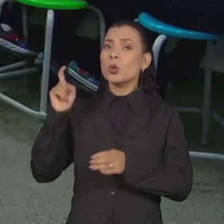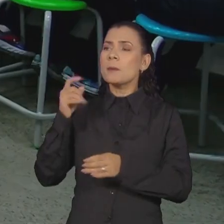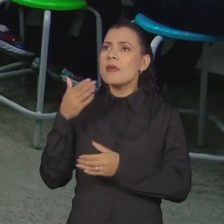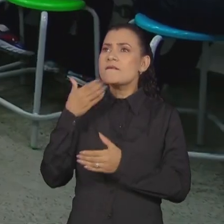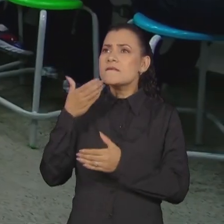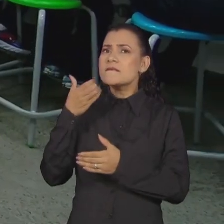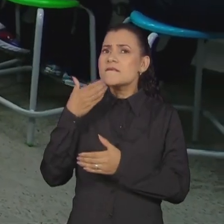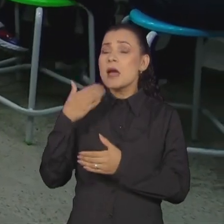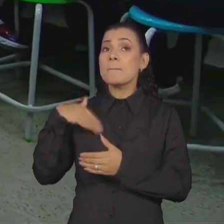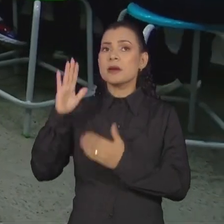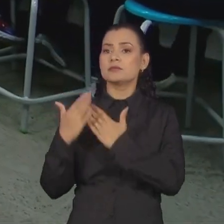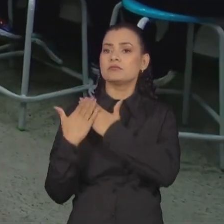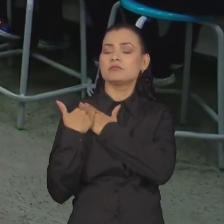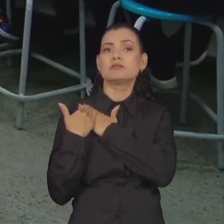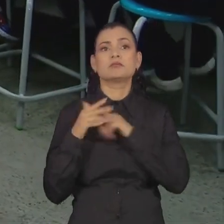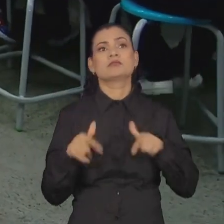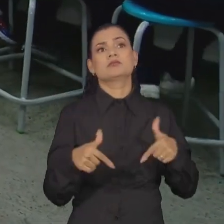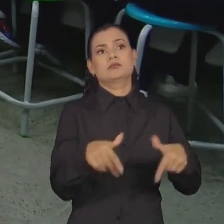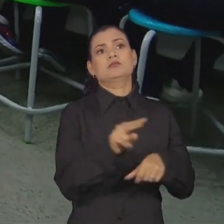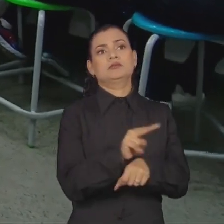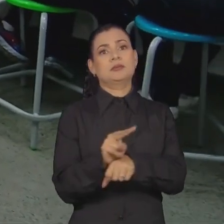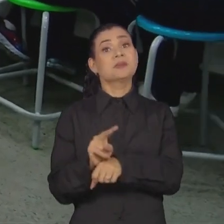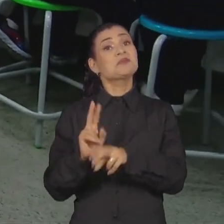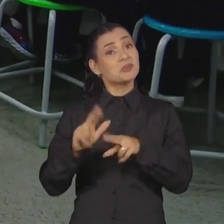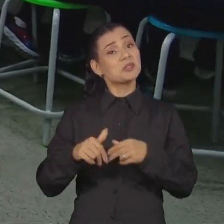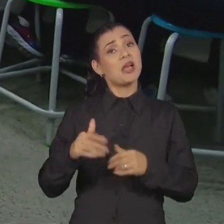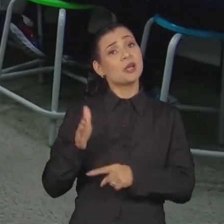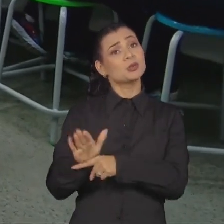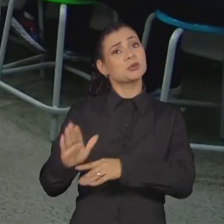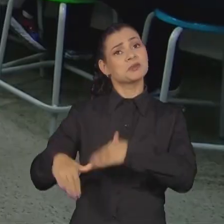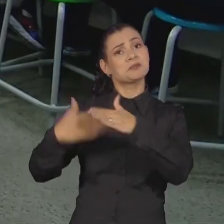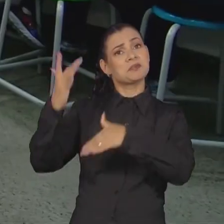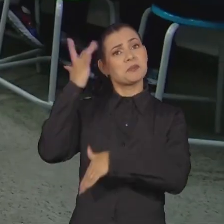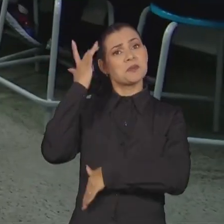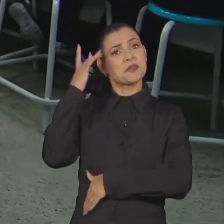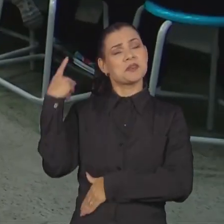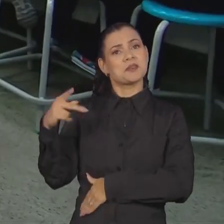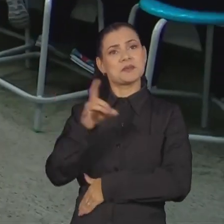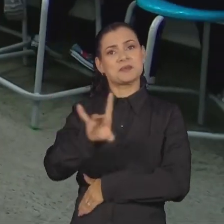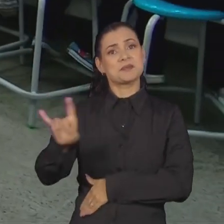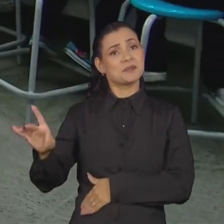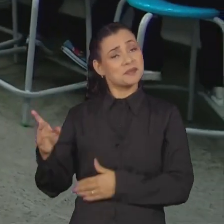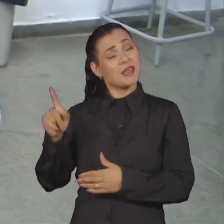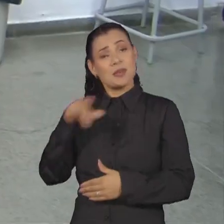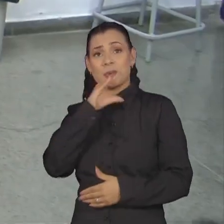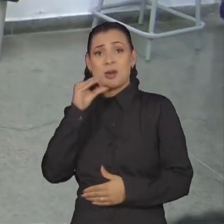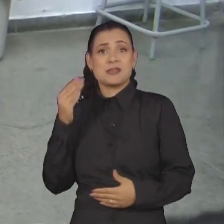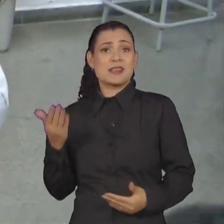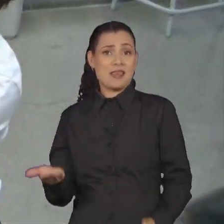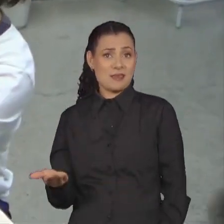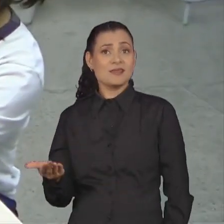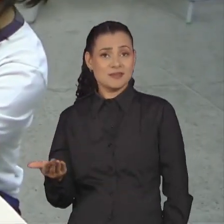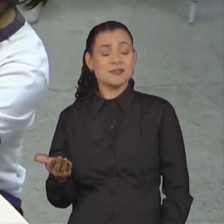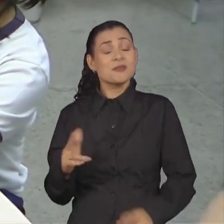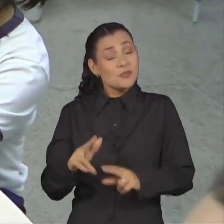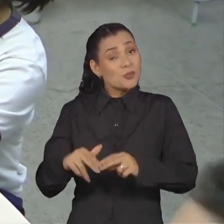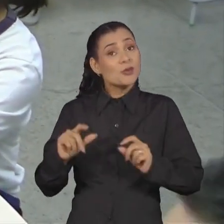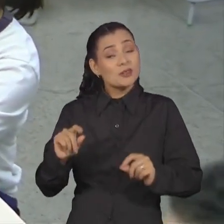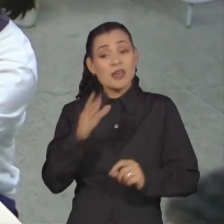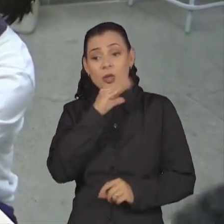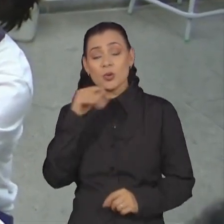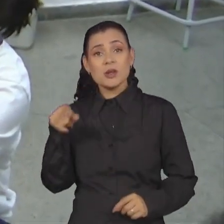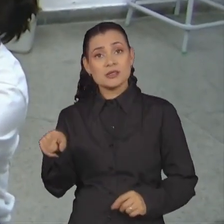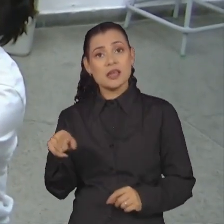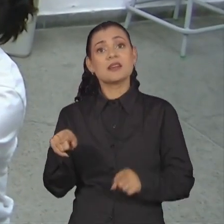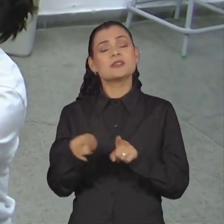eles têm mais responsabilidades, né? Então, ajuda no crescimento, né? Individual deles, que são adolescentes, né? Então, ainda tem uma questão de serem